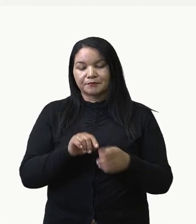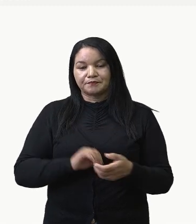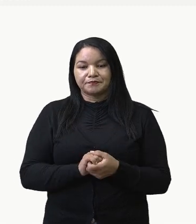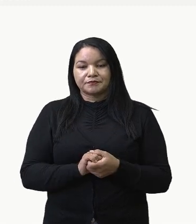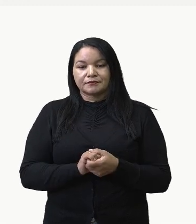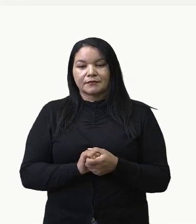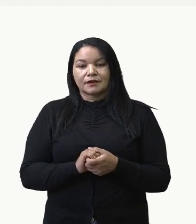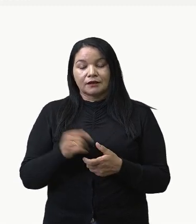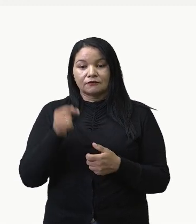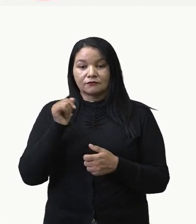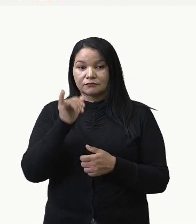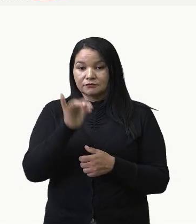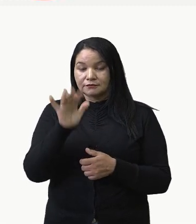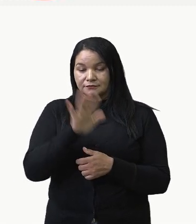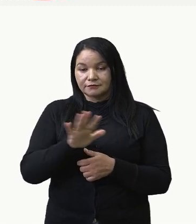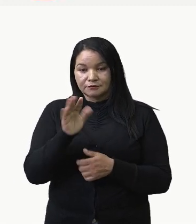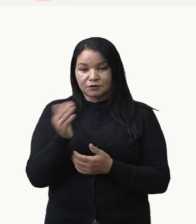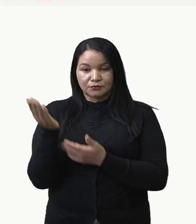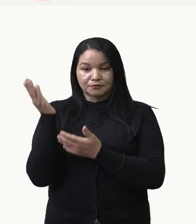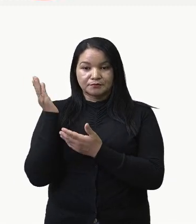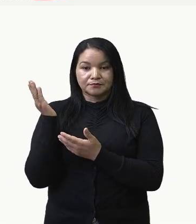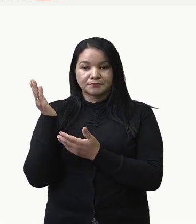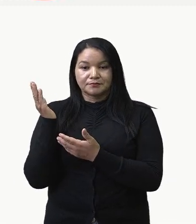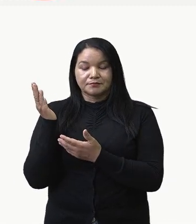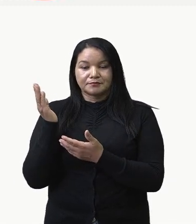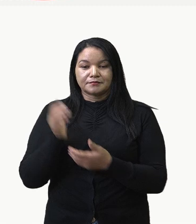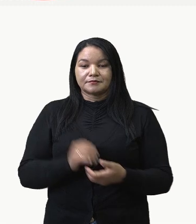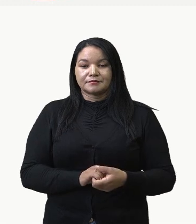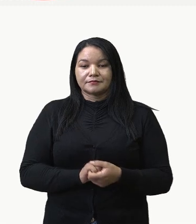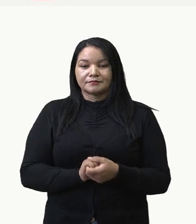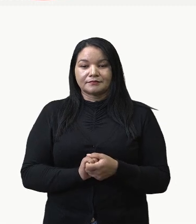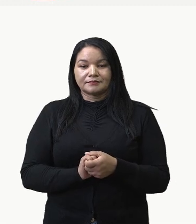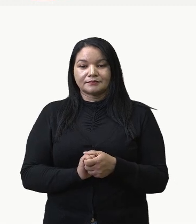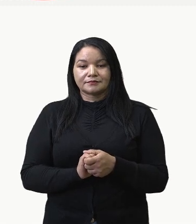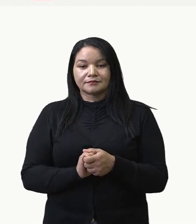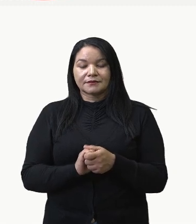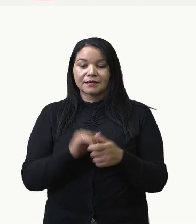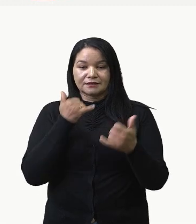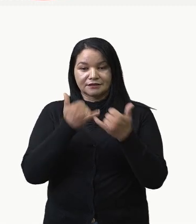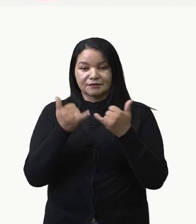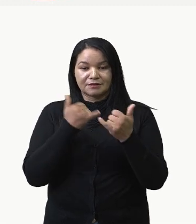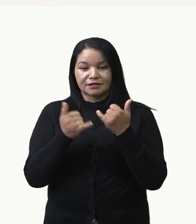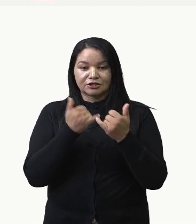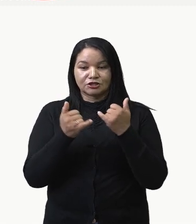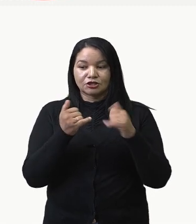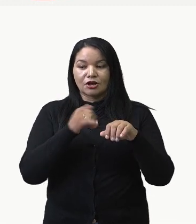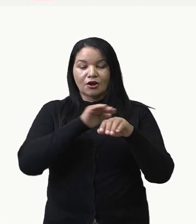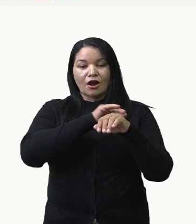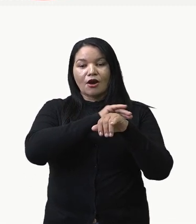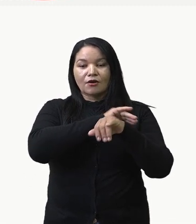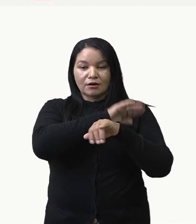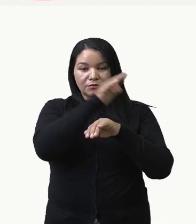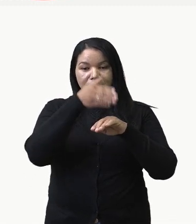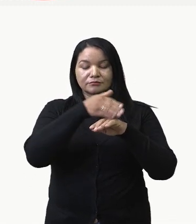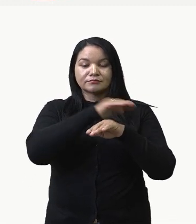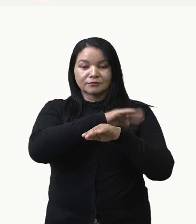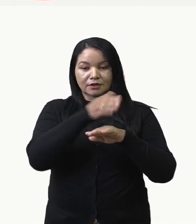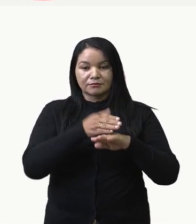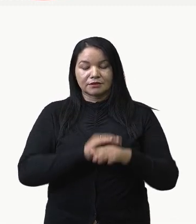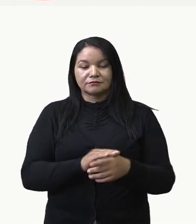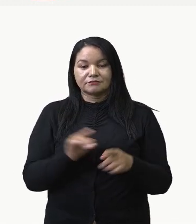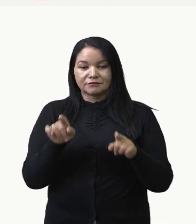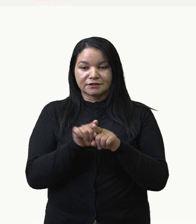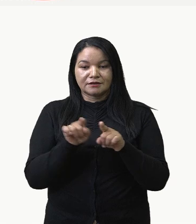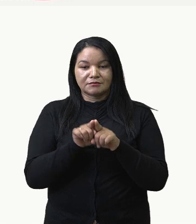aqui você vê a imagem da Lhama Olha ela é parenta do do dos camelos tá pessoal e também tem esse jeitão da ovelha